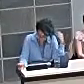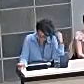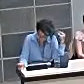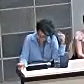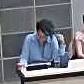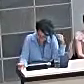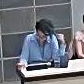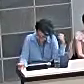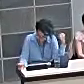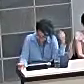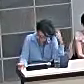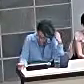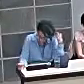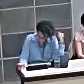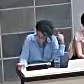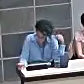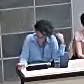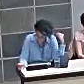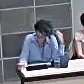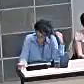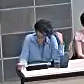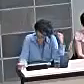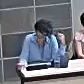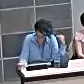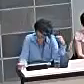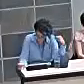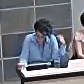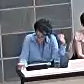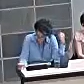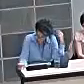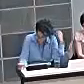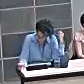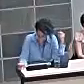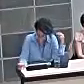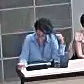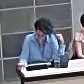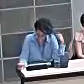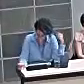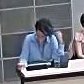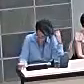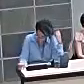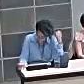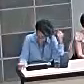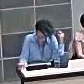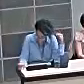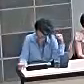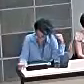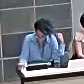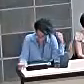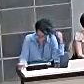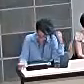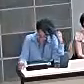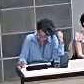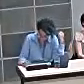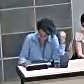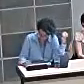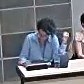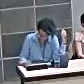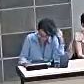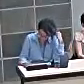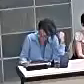que o valor das adaptações né da necessidade de se cumprir essa legislação já estão nos